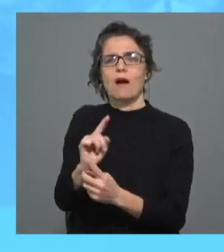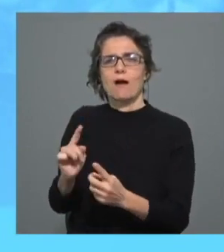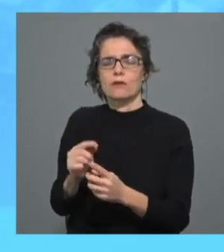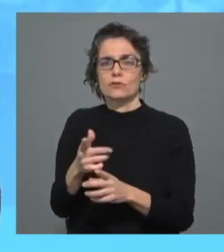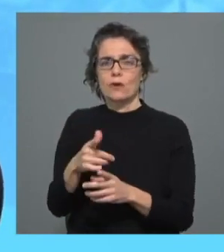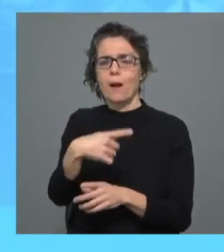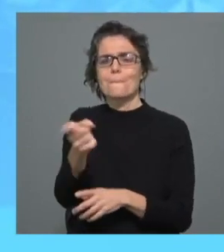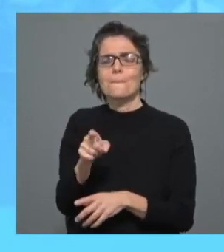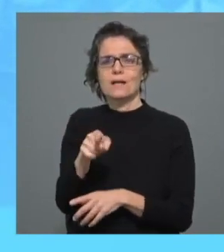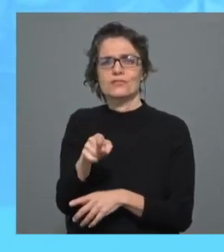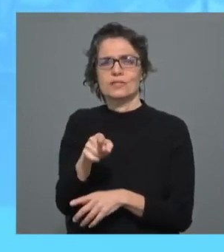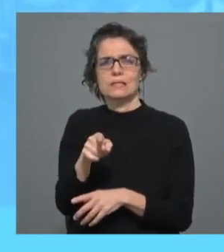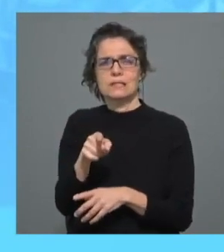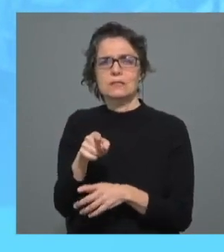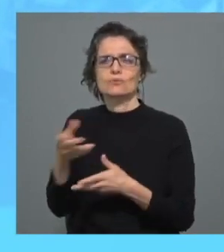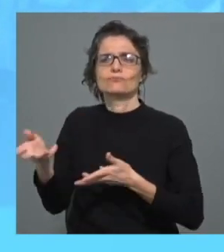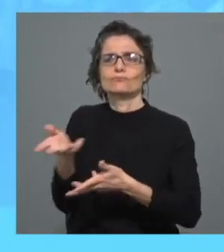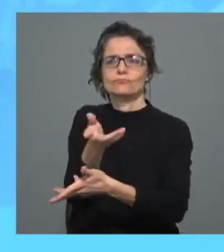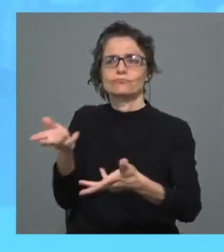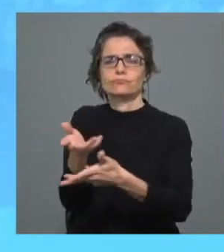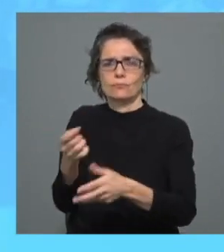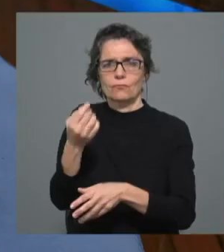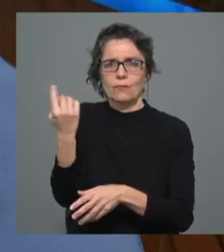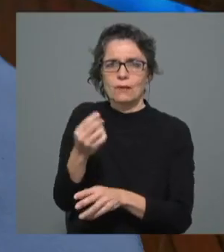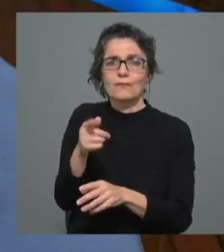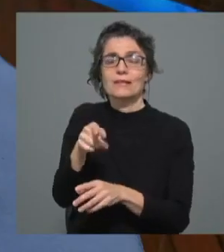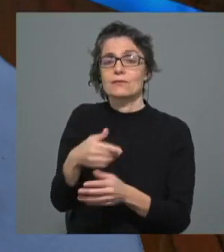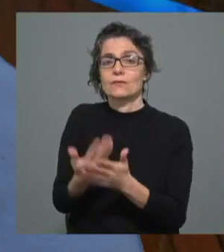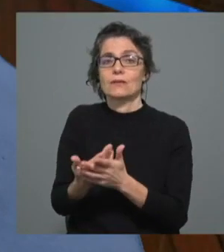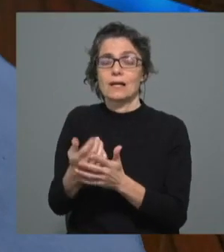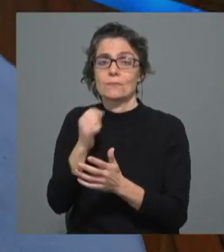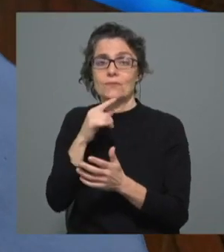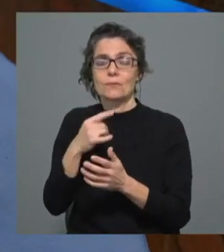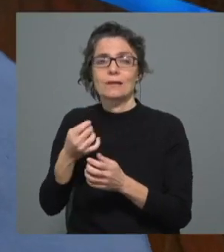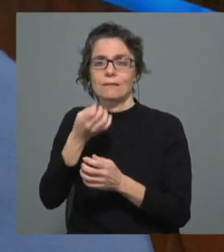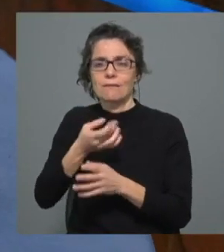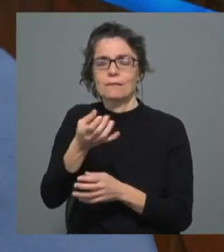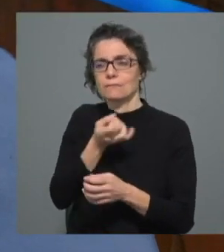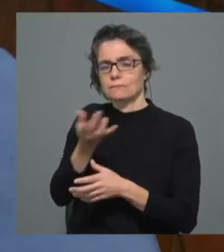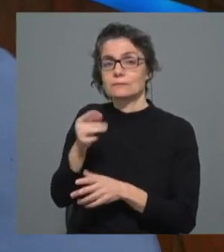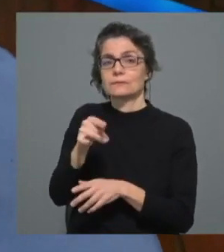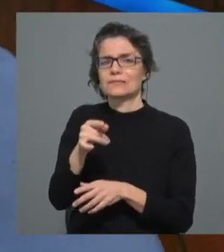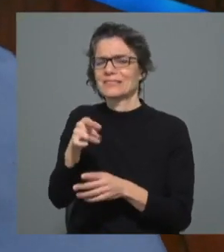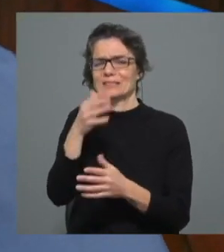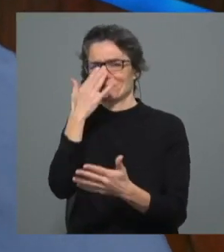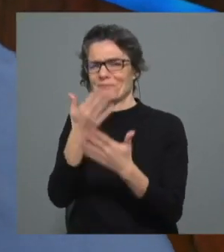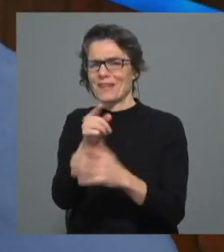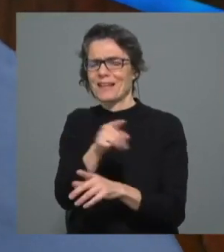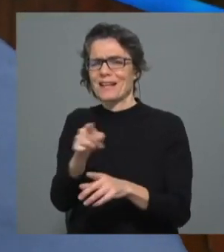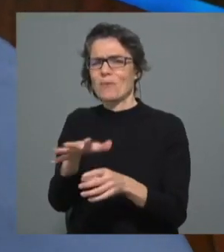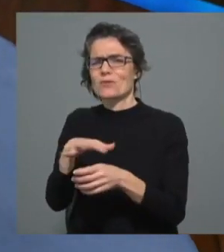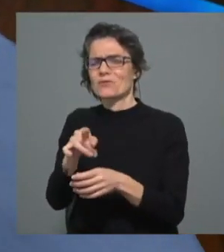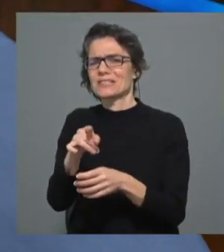em paz, normalmente pressupõe-se negociação. Negociação implica cedência. Aqui não me parece, sinceramente, que haja algo que